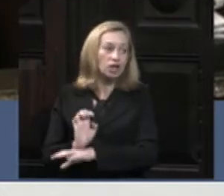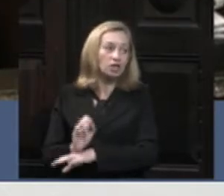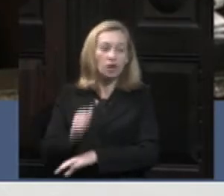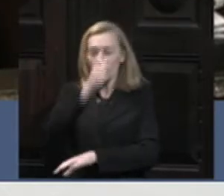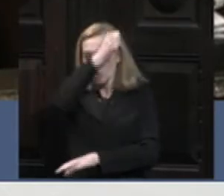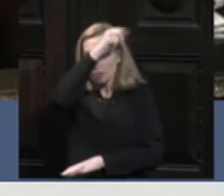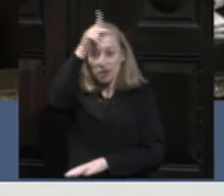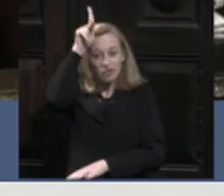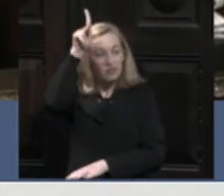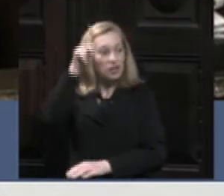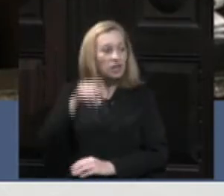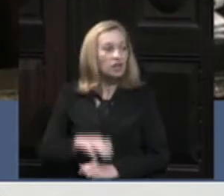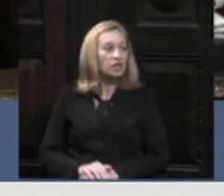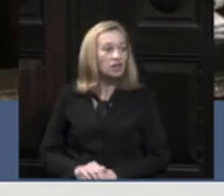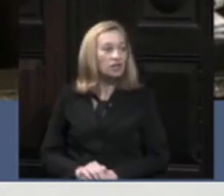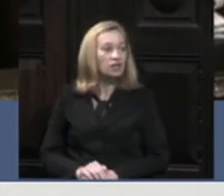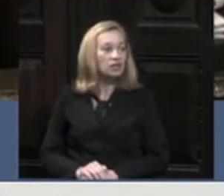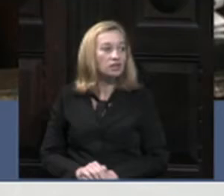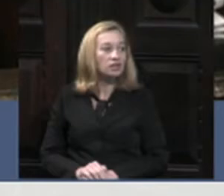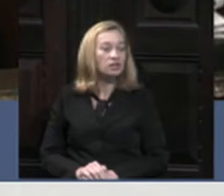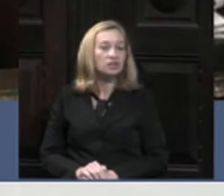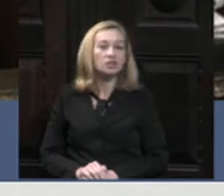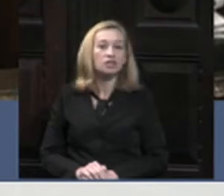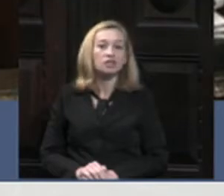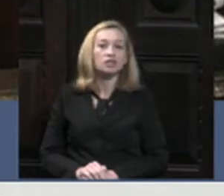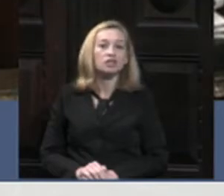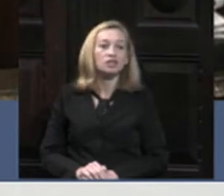descumpre a sua própria palavra.